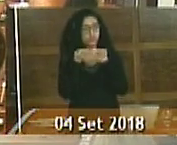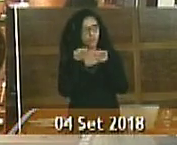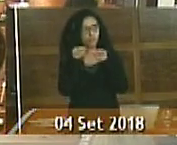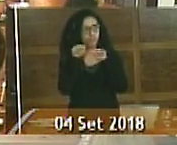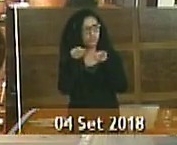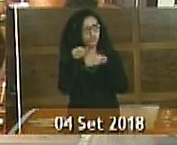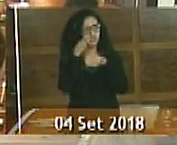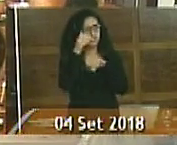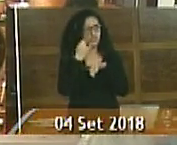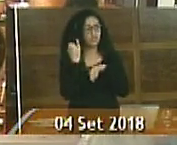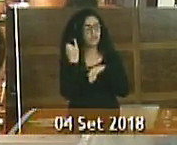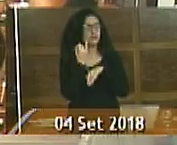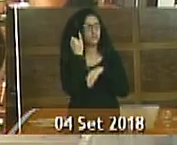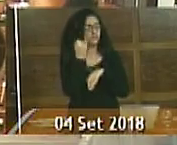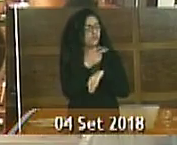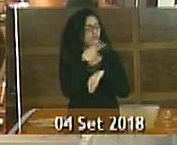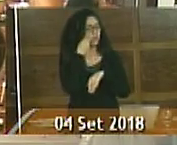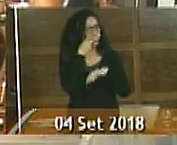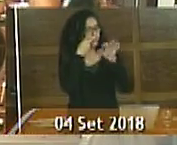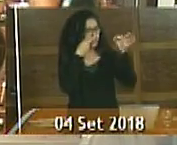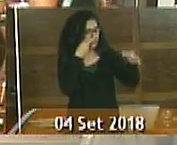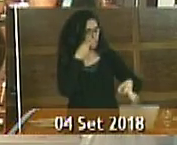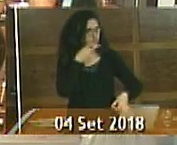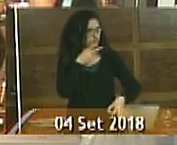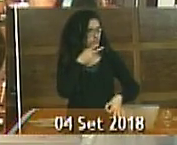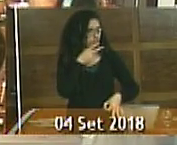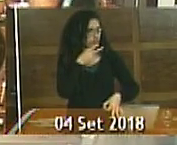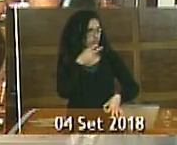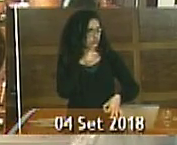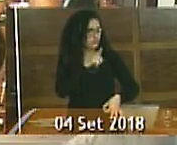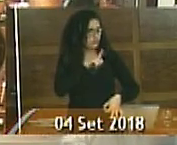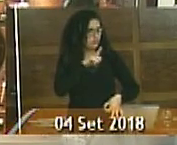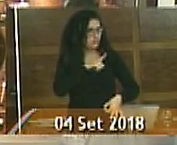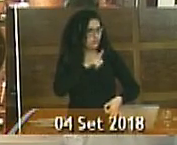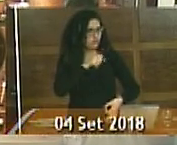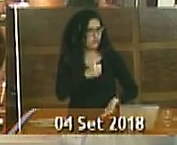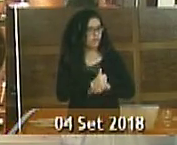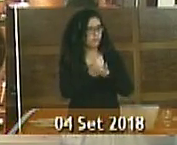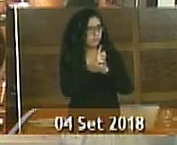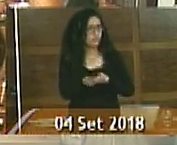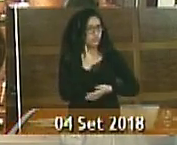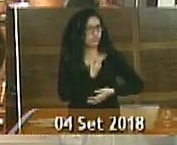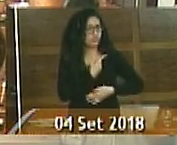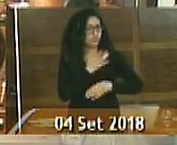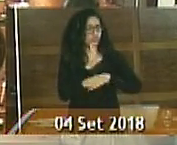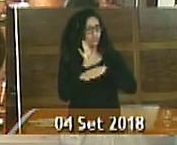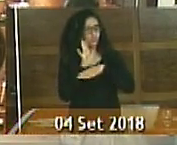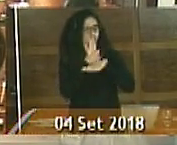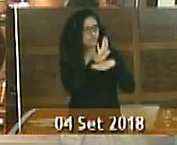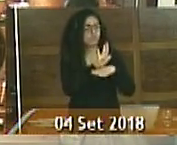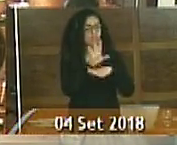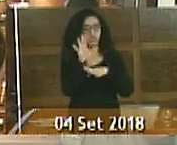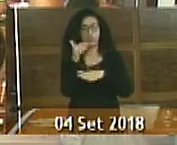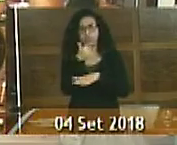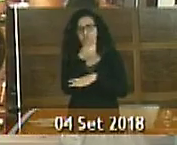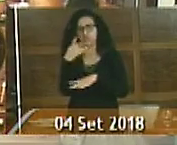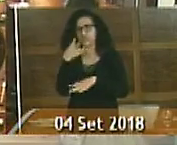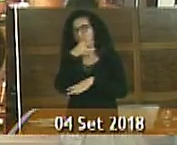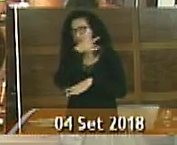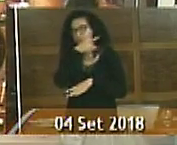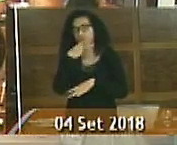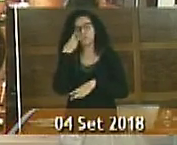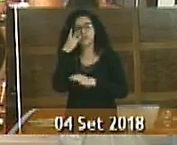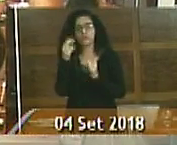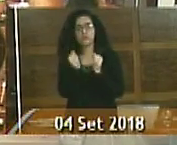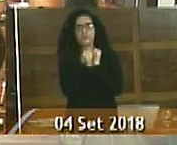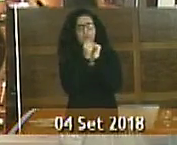é importante. Vereador Claudinho, pode contar comigo, vereador. Nós vamos estar te ajudando aí, eu tenho certeza que os 14 vereadores, junto com a